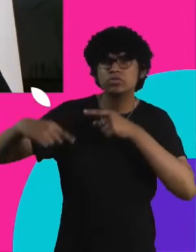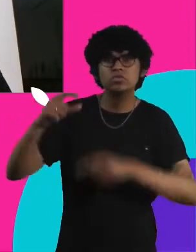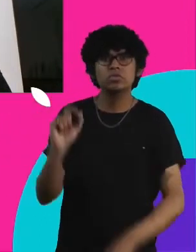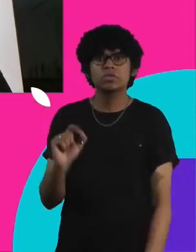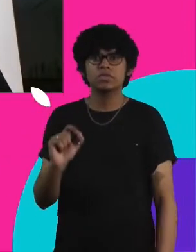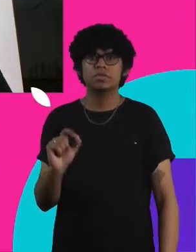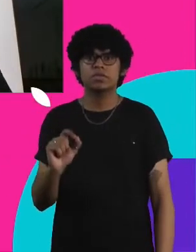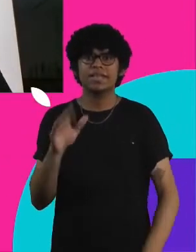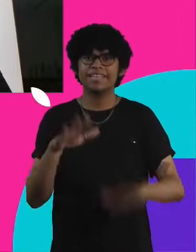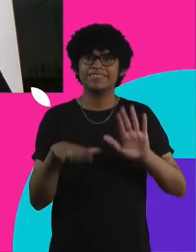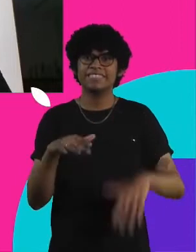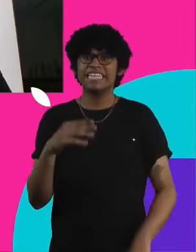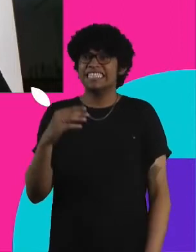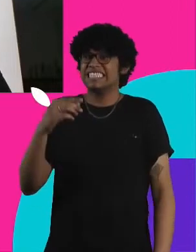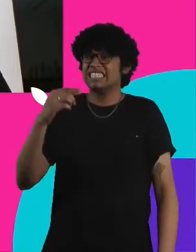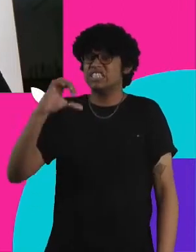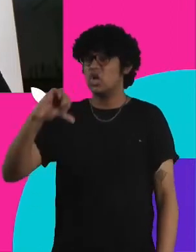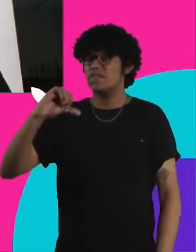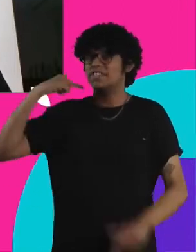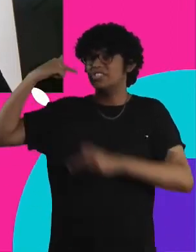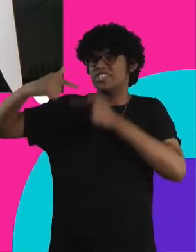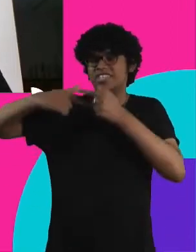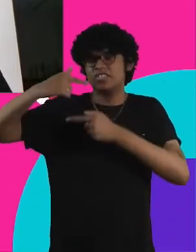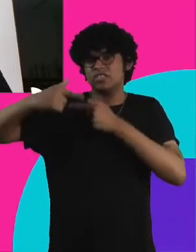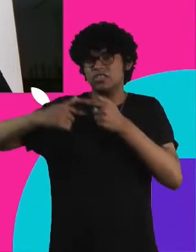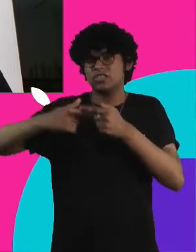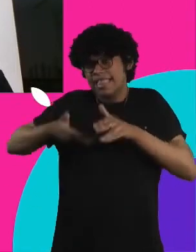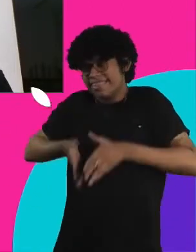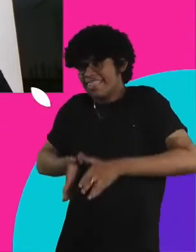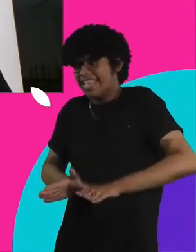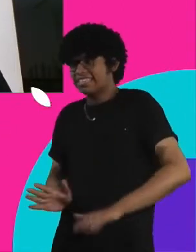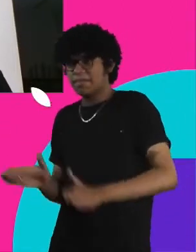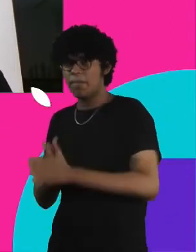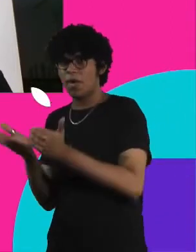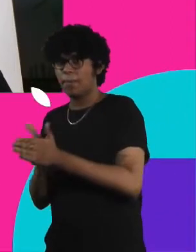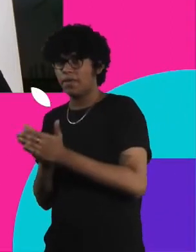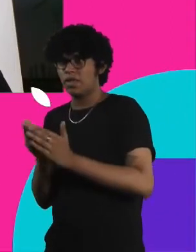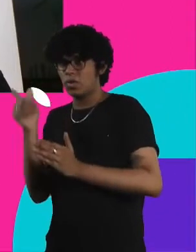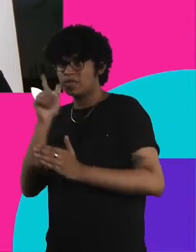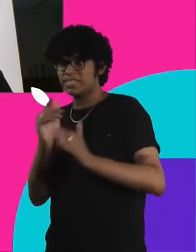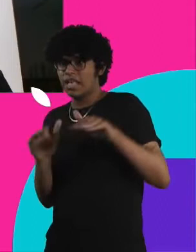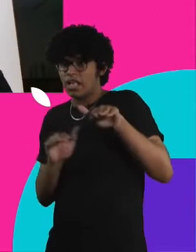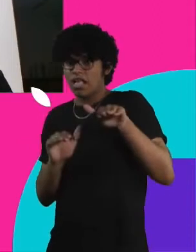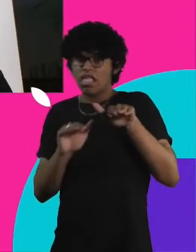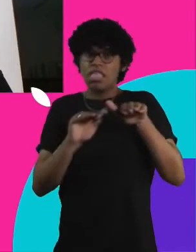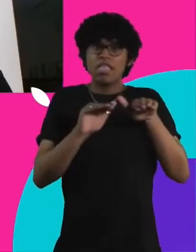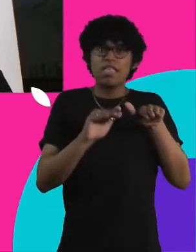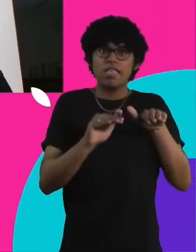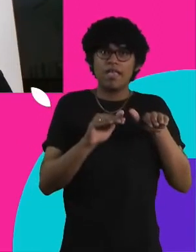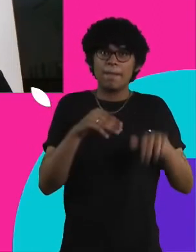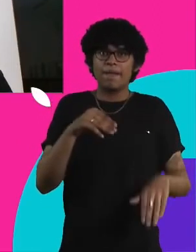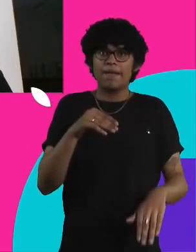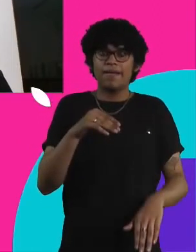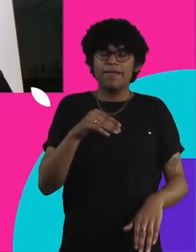demora 9 gerações, uma pessoa que nasce pobre, para chegar na classe média. 9 gerações. Então a gente precisa cada